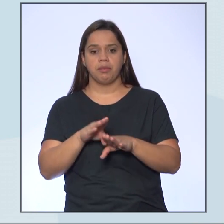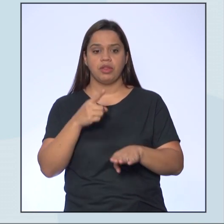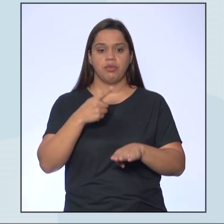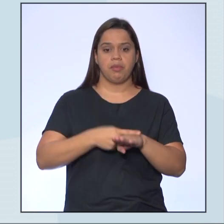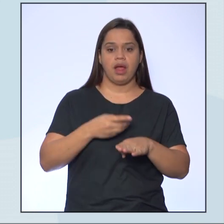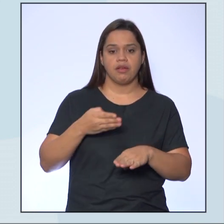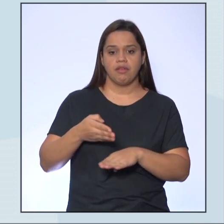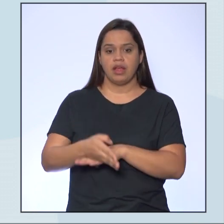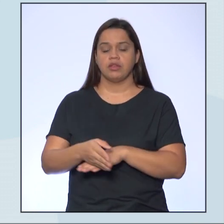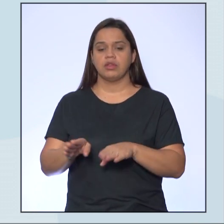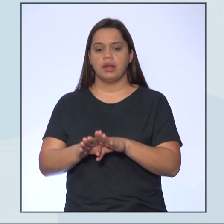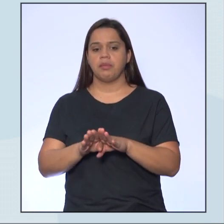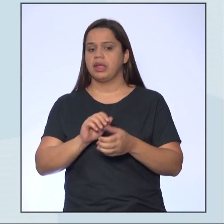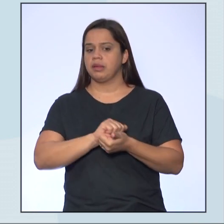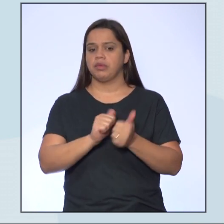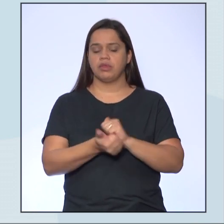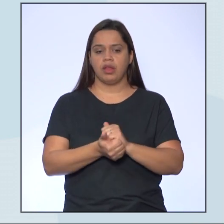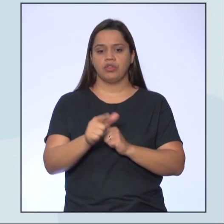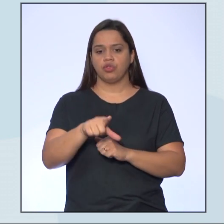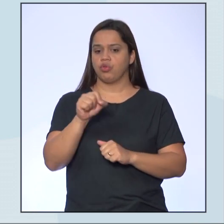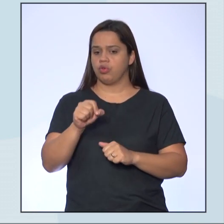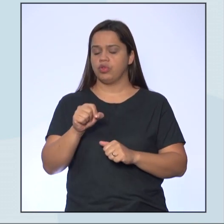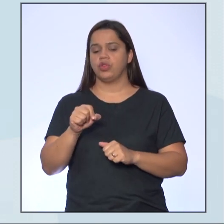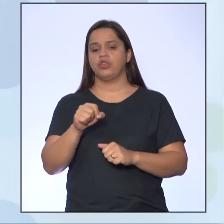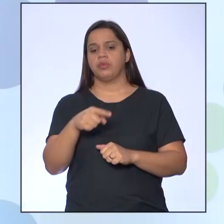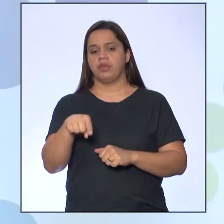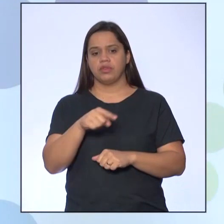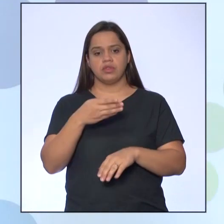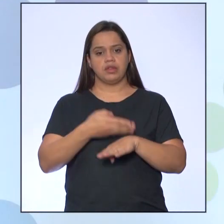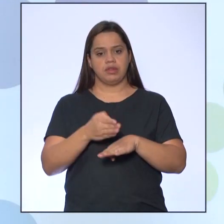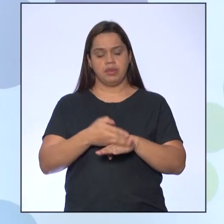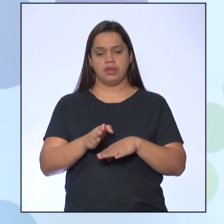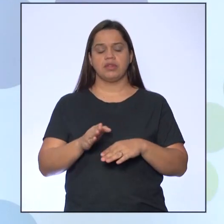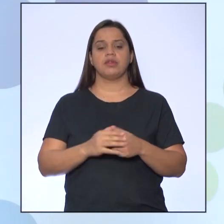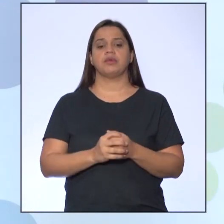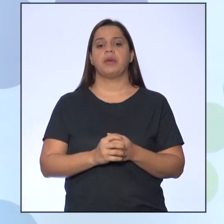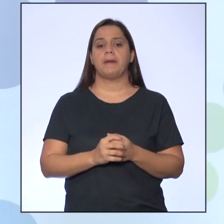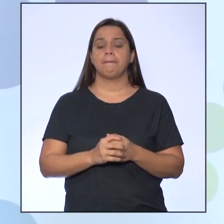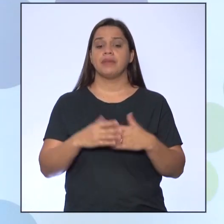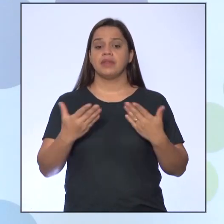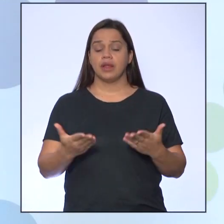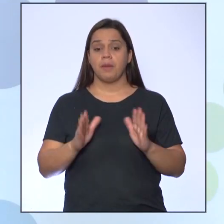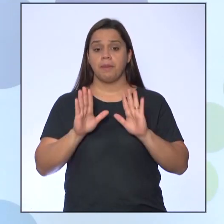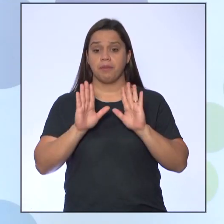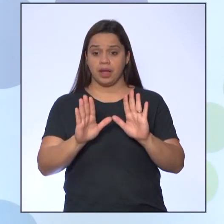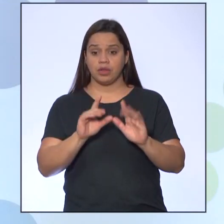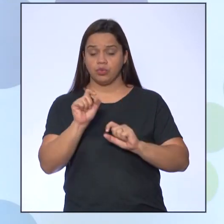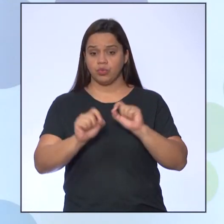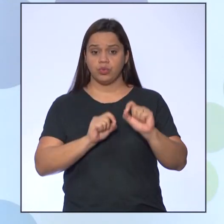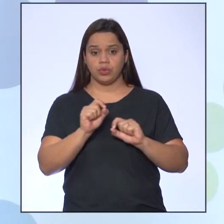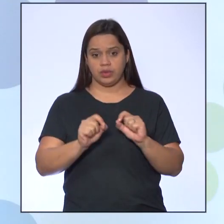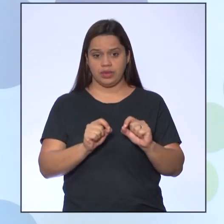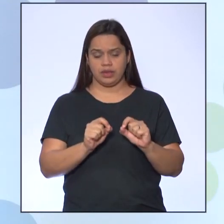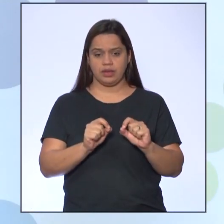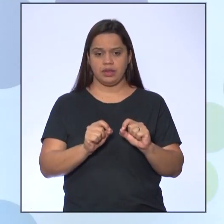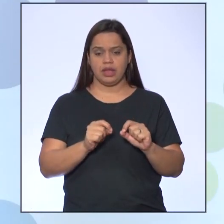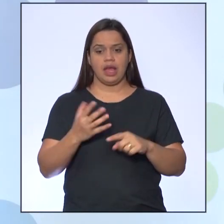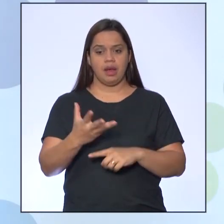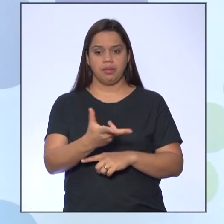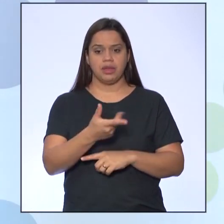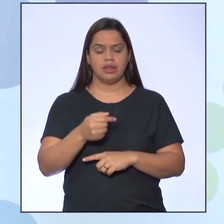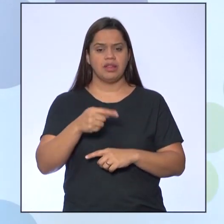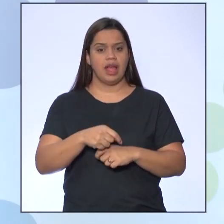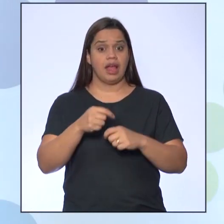nas modalidades esportivas escolhidas para praticar. Tá? Próximo. Porém, essa habilidade ela é muito ampla, né? Nós